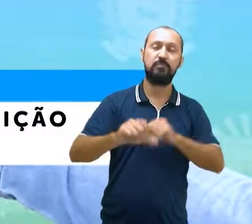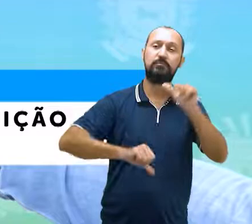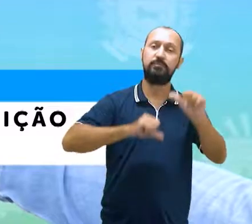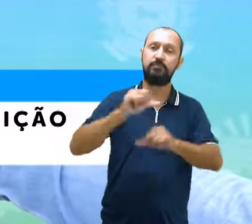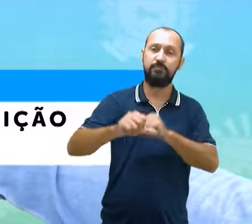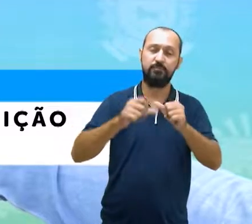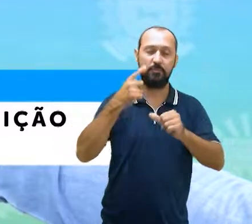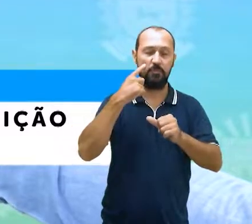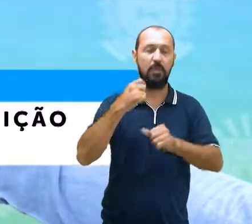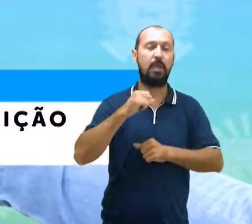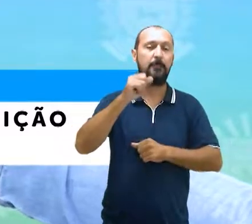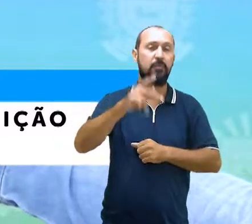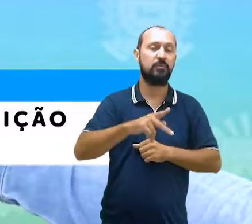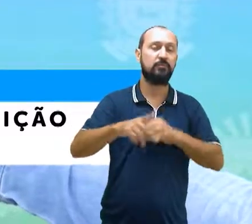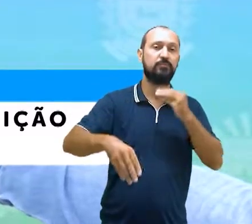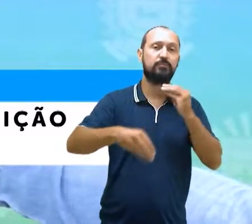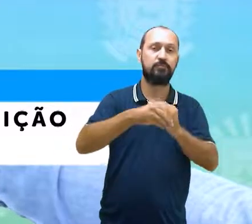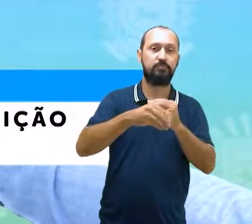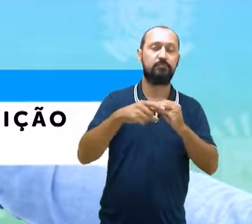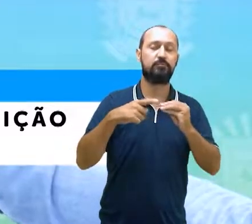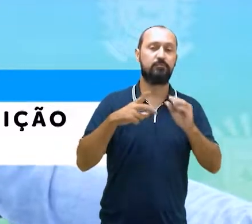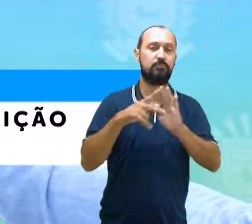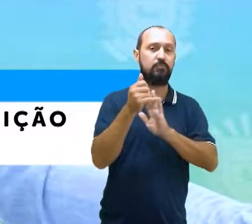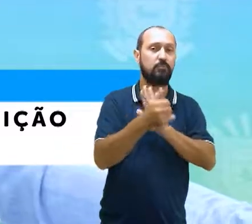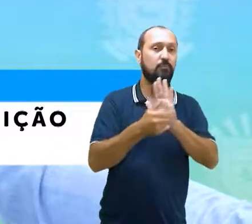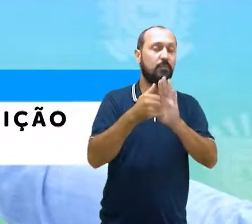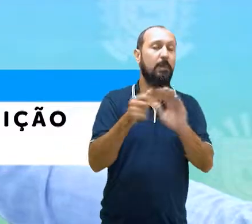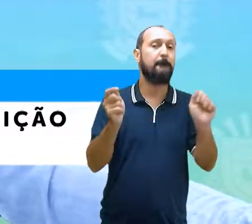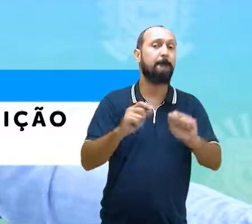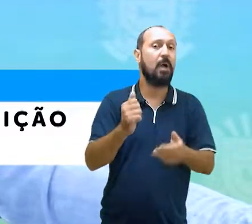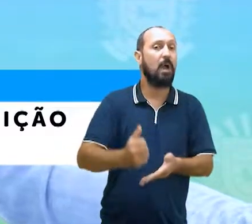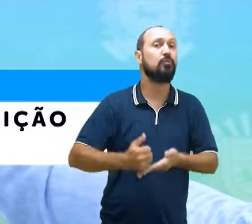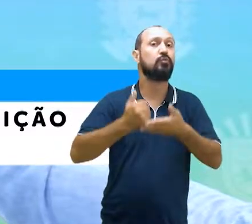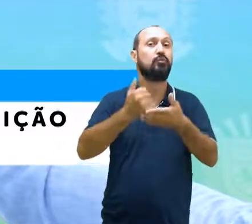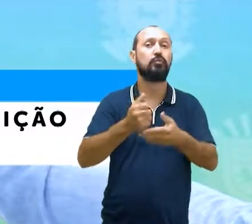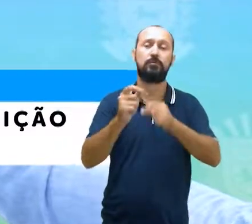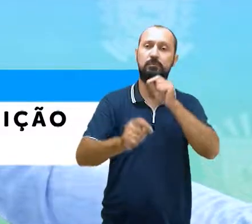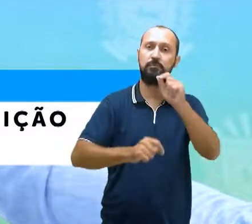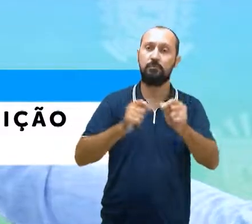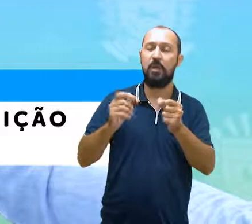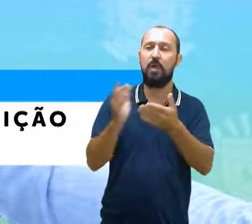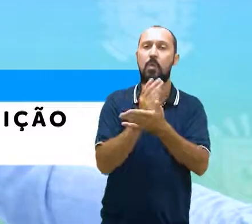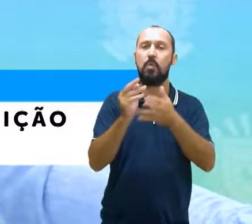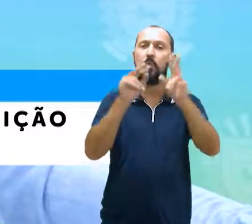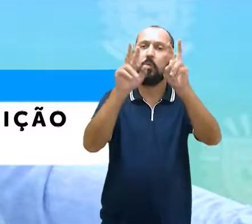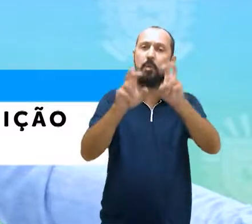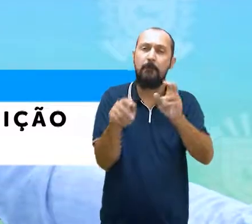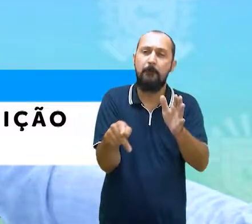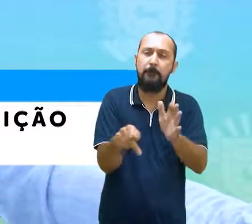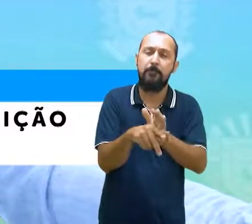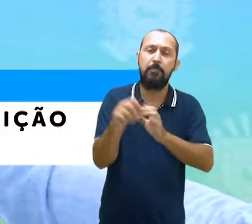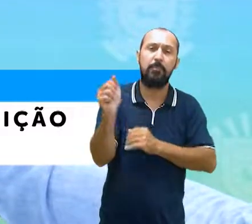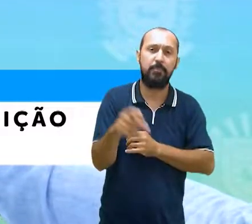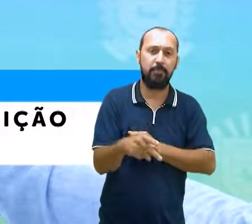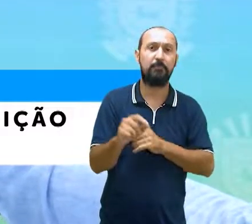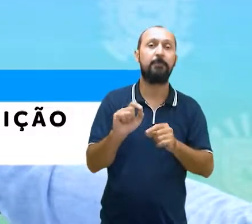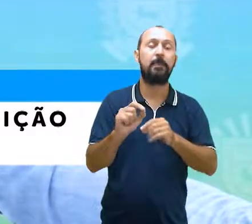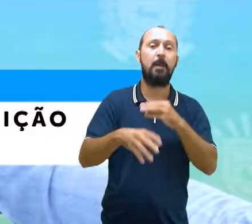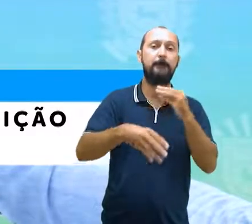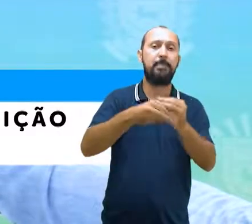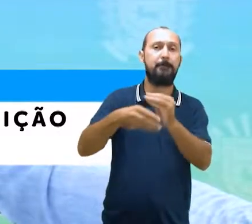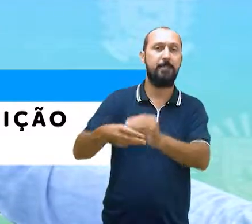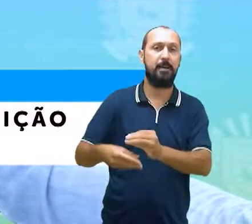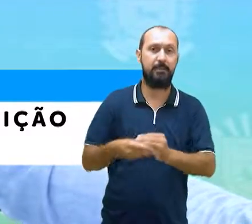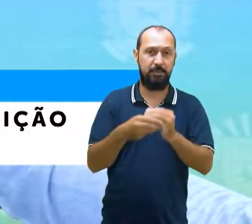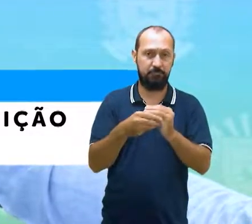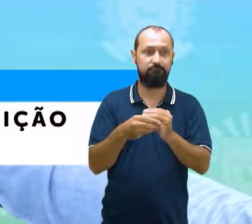da Previdência, criou a Previdência Complementar, recebe o projeto para possibilitar algumas questões da